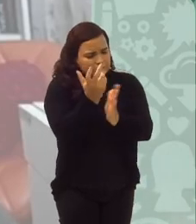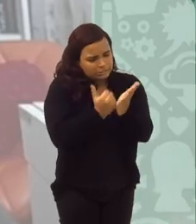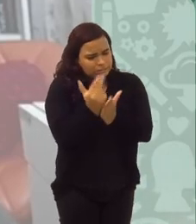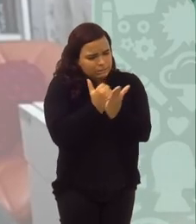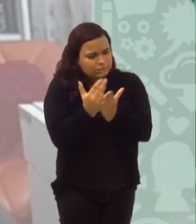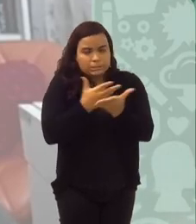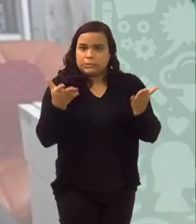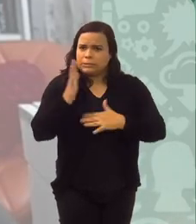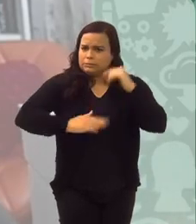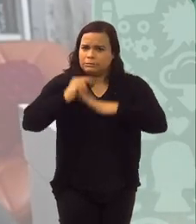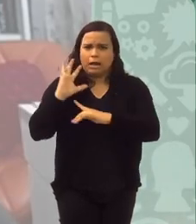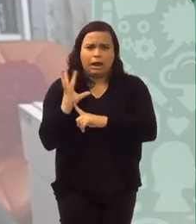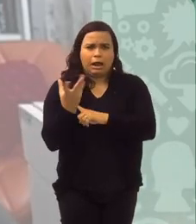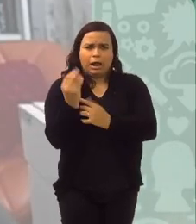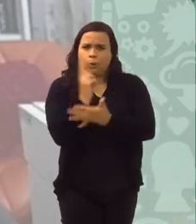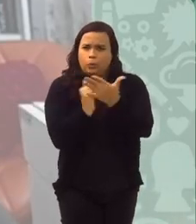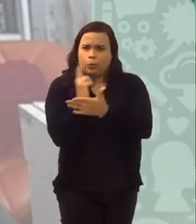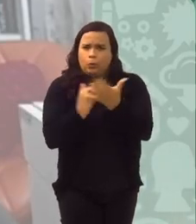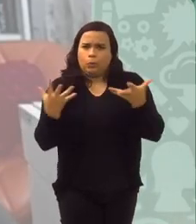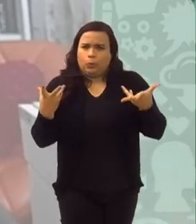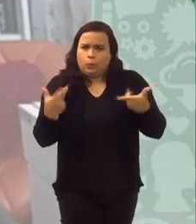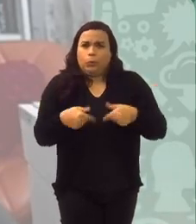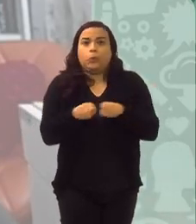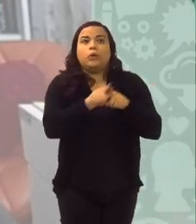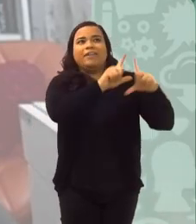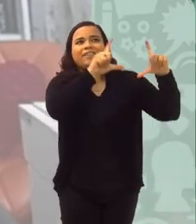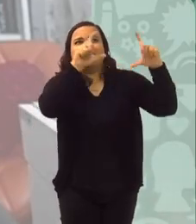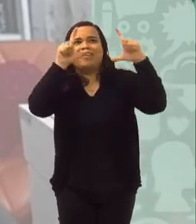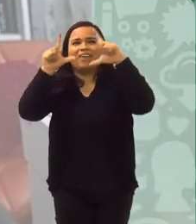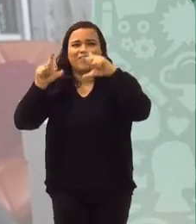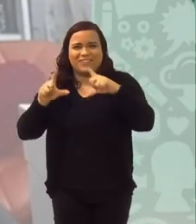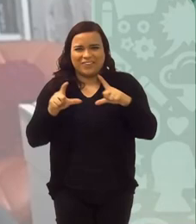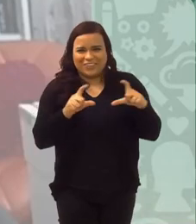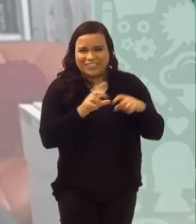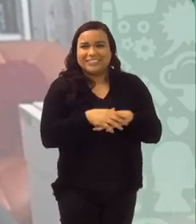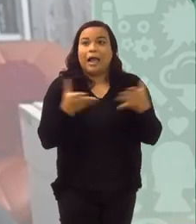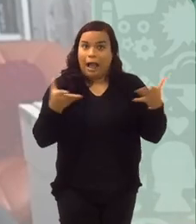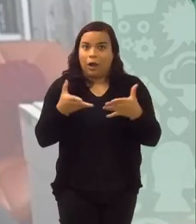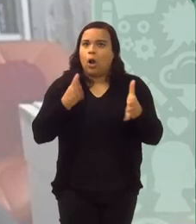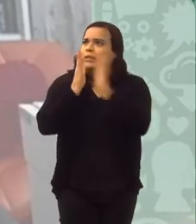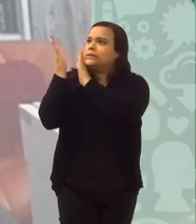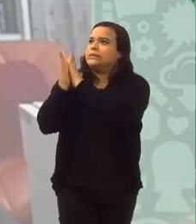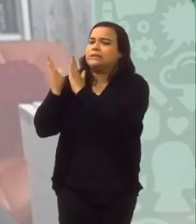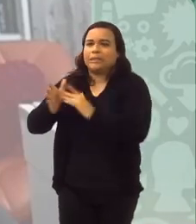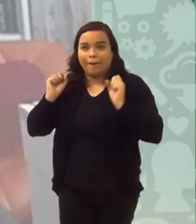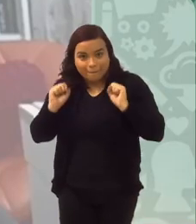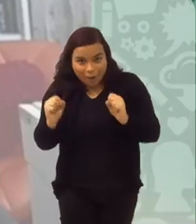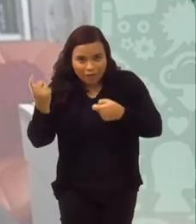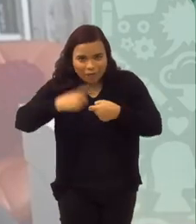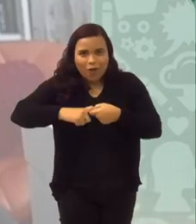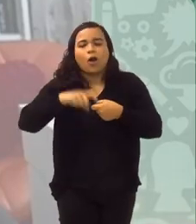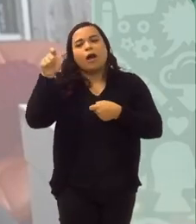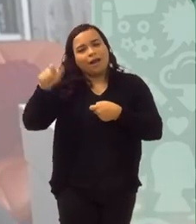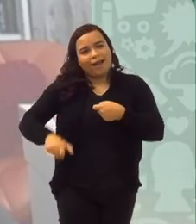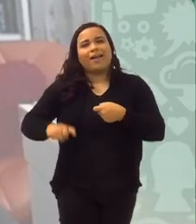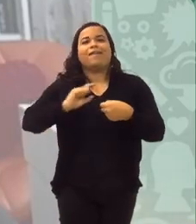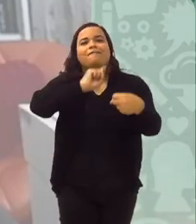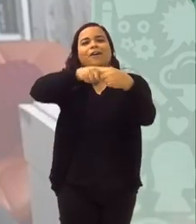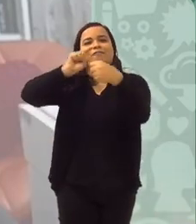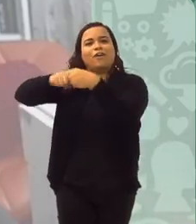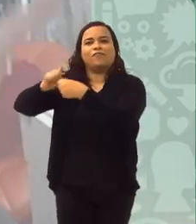melhorando agora a arte dele do desenho e da fotografia. Agora que já pode sair novamente, ele vai voltar a